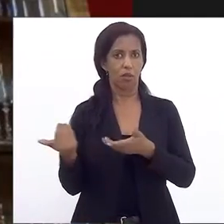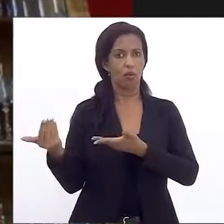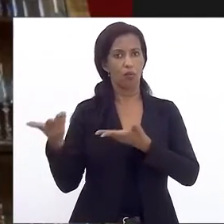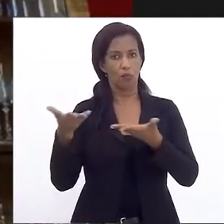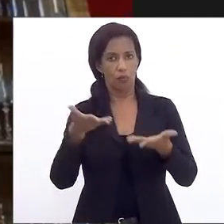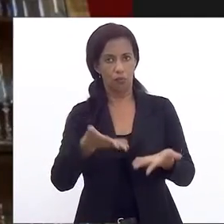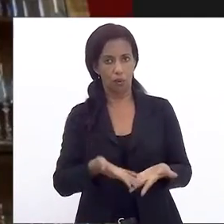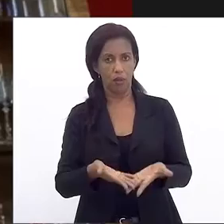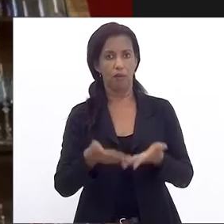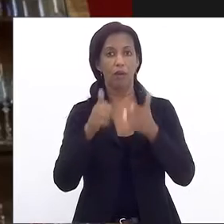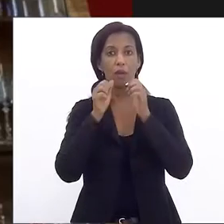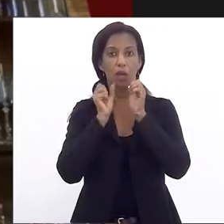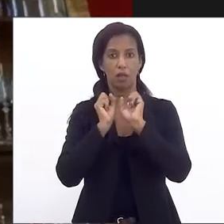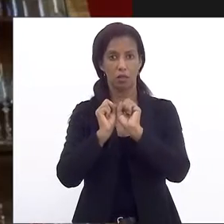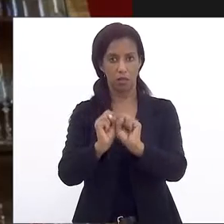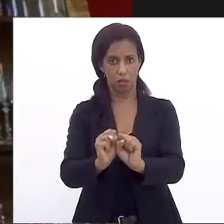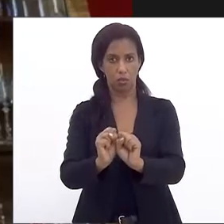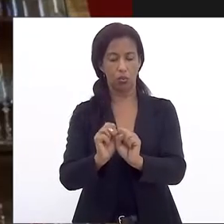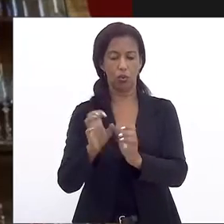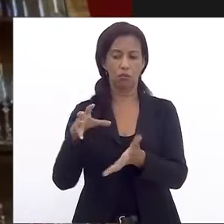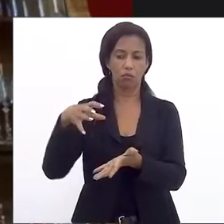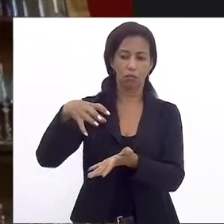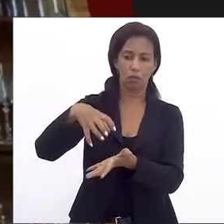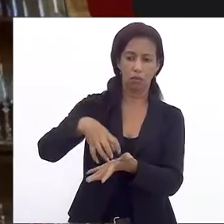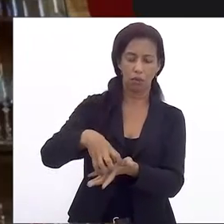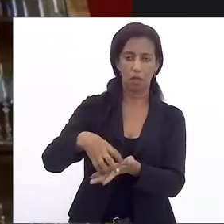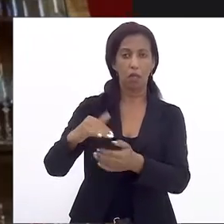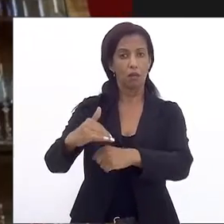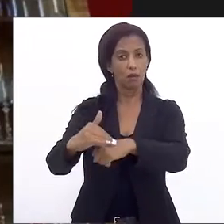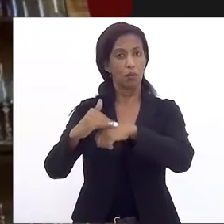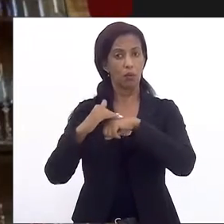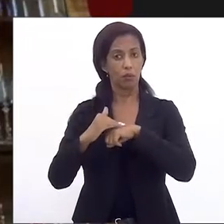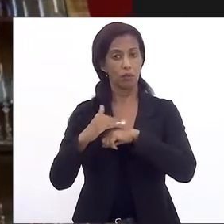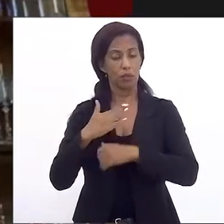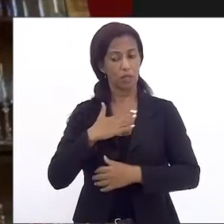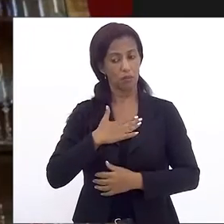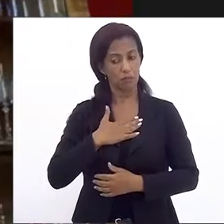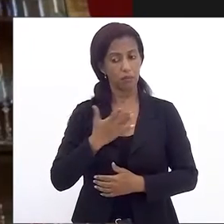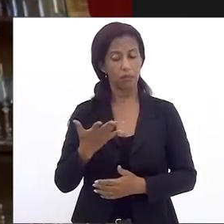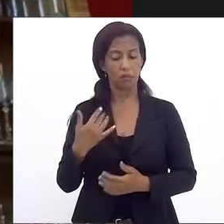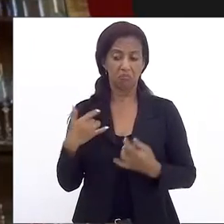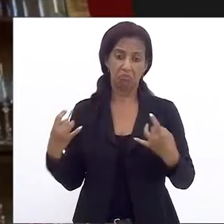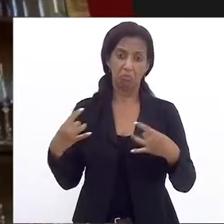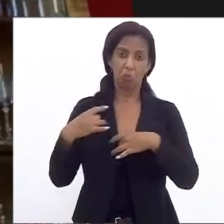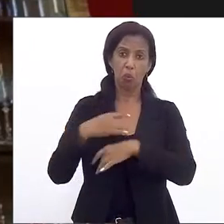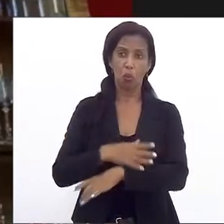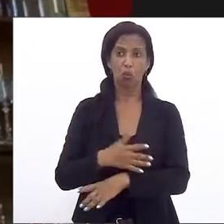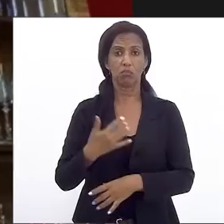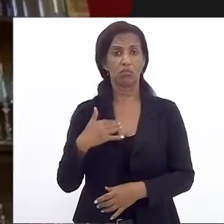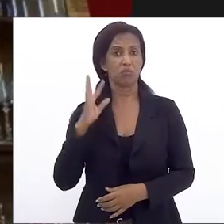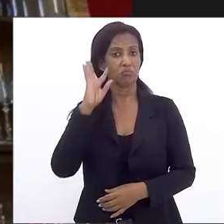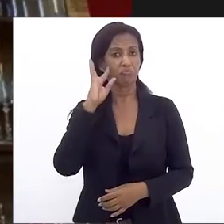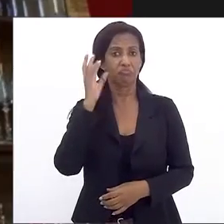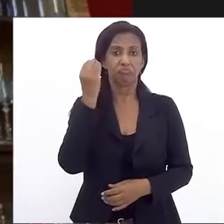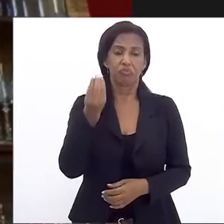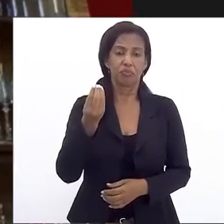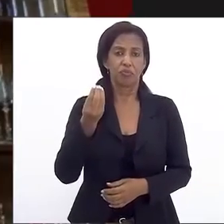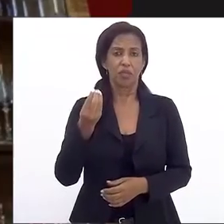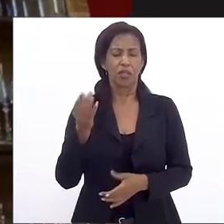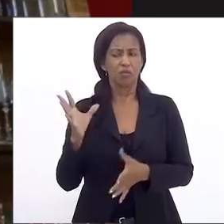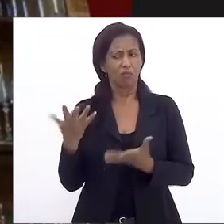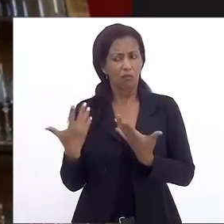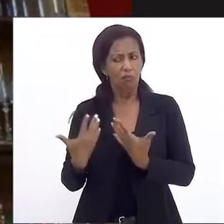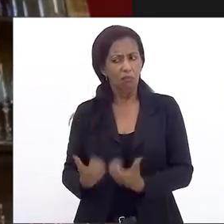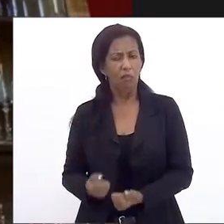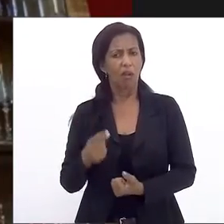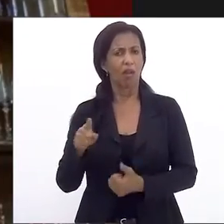mídias sociais. Foi levada direto para os meus assessores no gabinete e vieram conversar comigo e prontamente